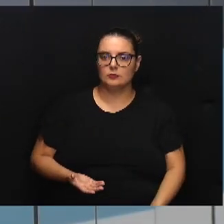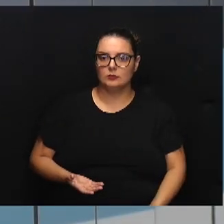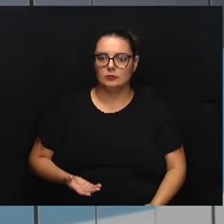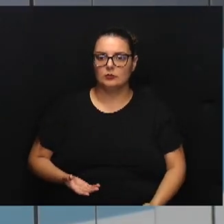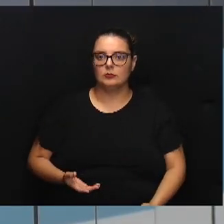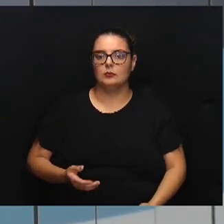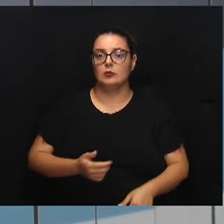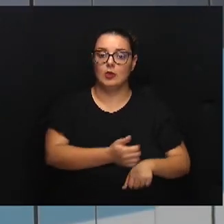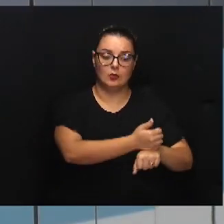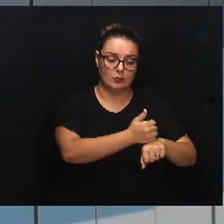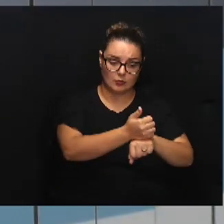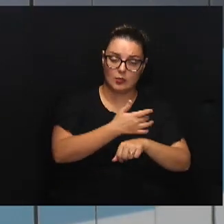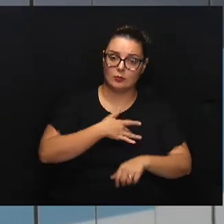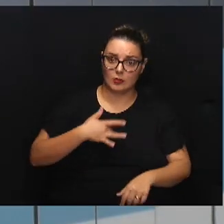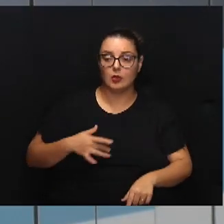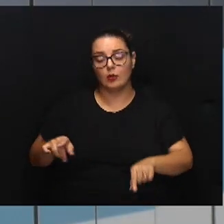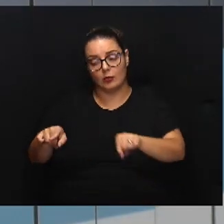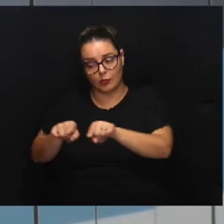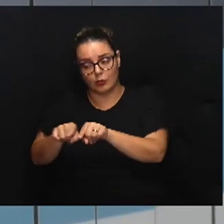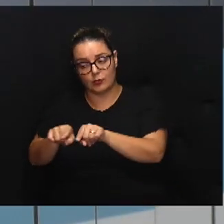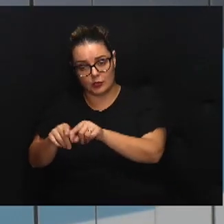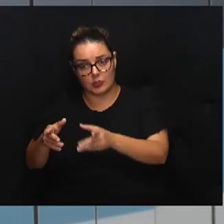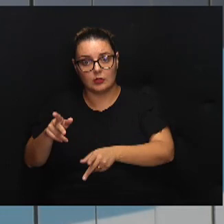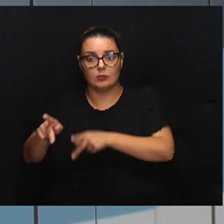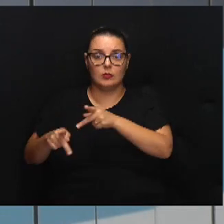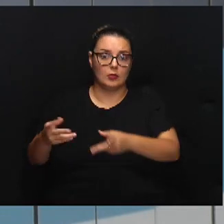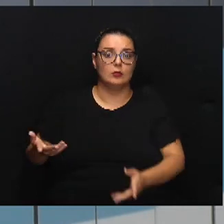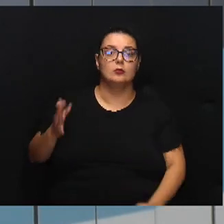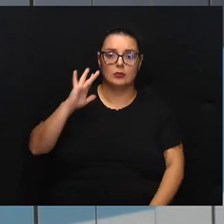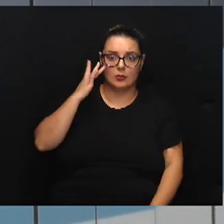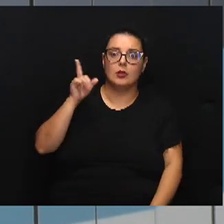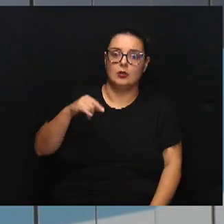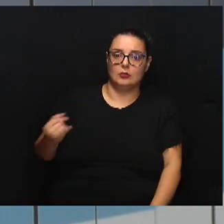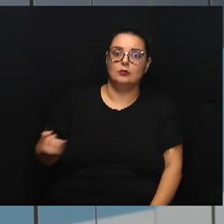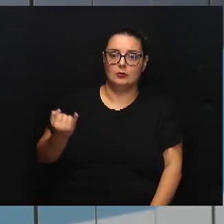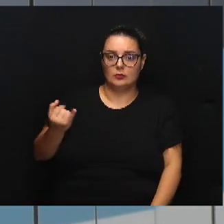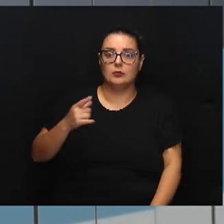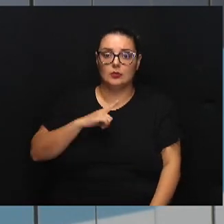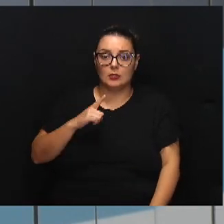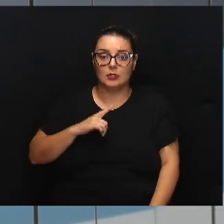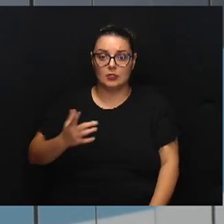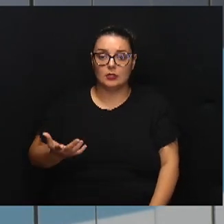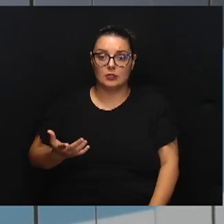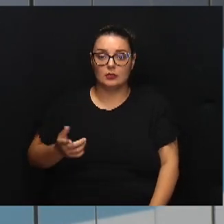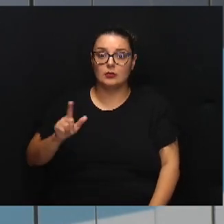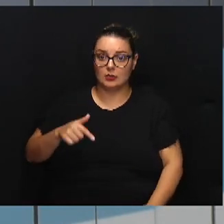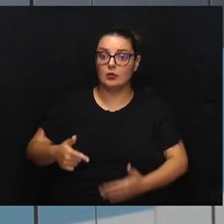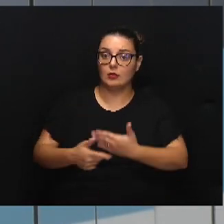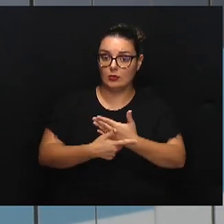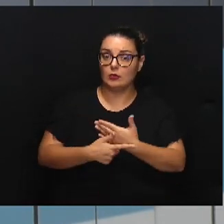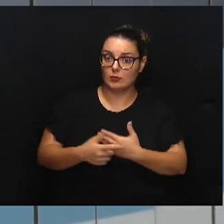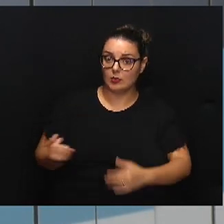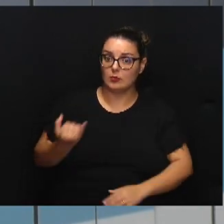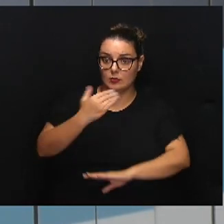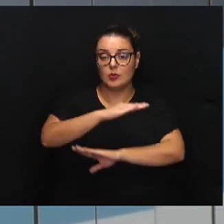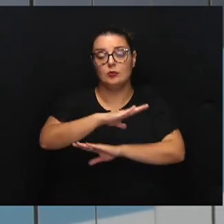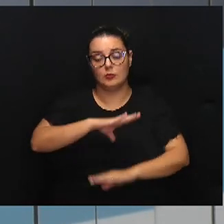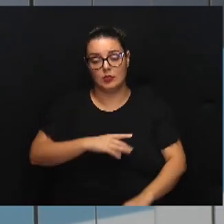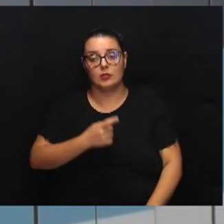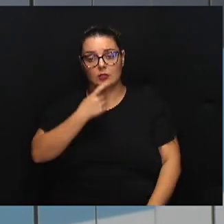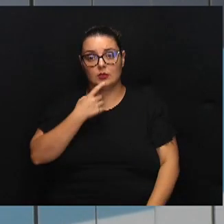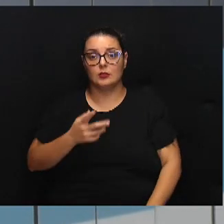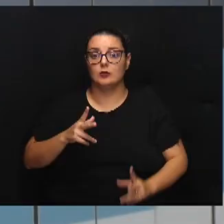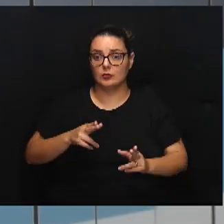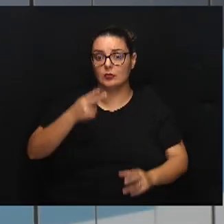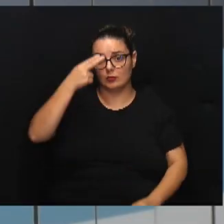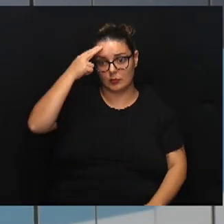os profissionais de saúde também quanto para a população. Eu acho que é fundamental que a gente tenha isso. E esse é um papel importante da Câmara Municipal. Como o Gabriel